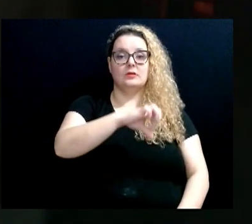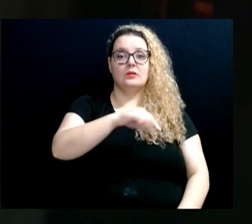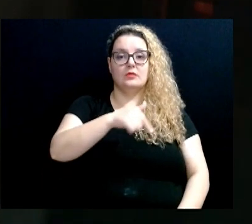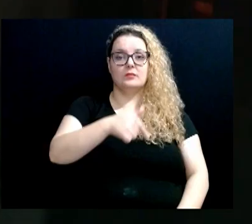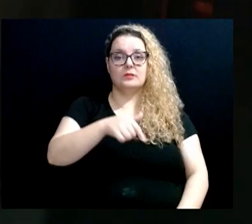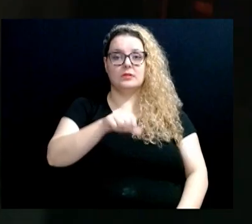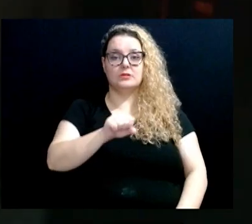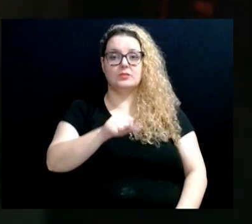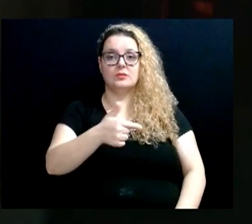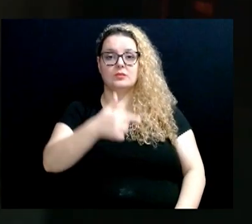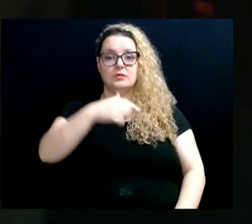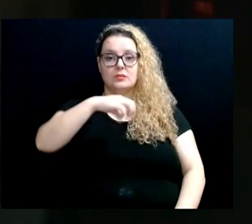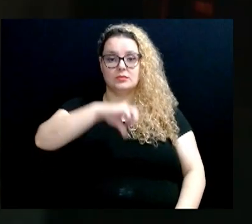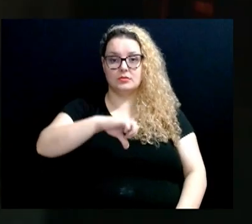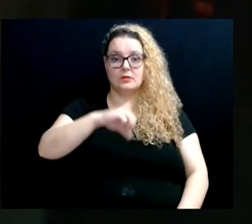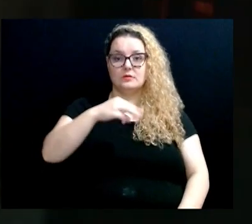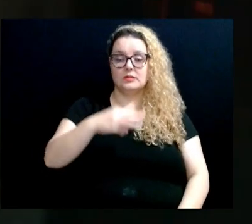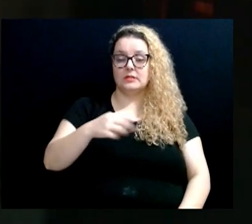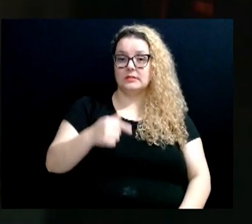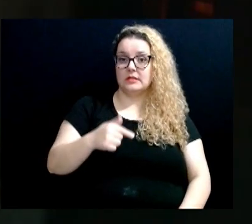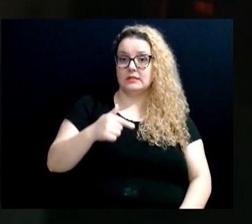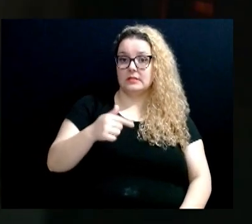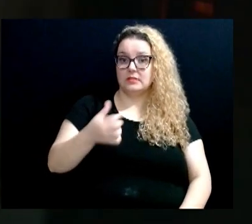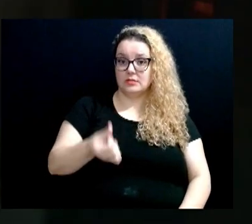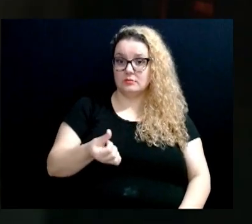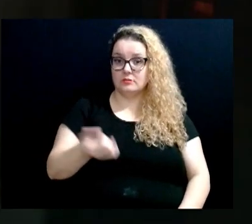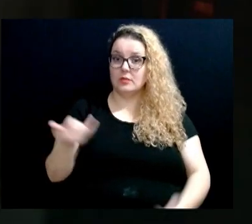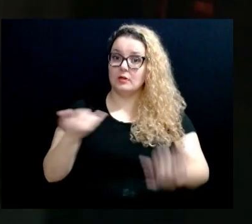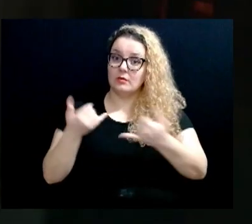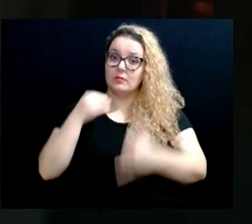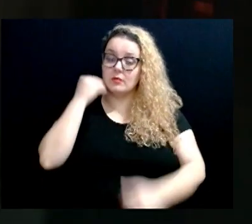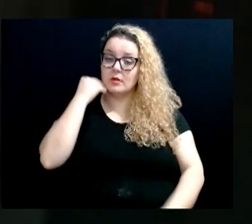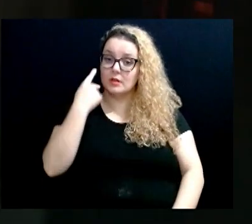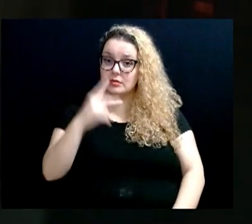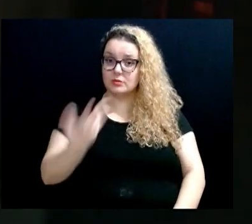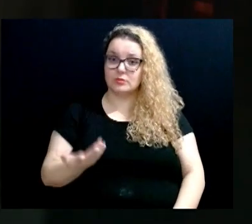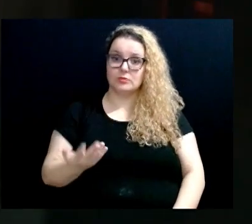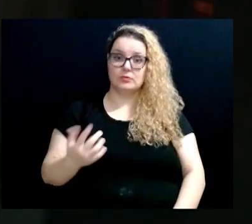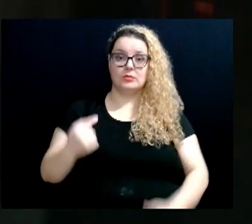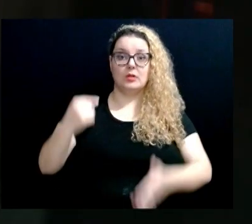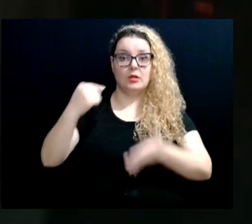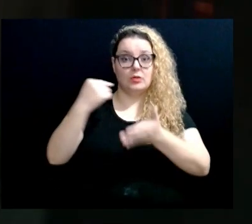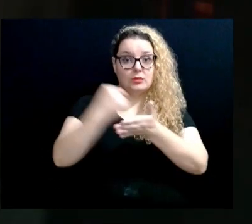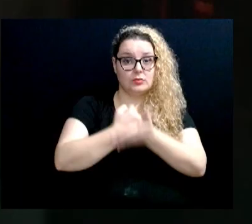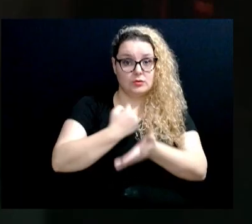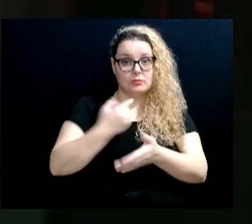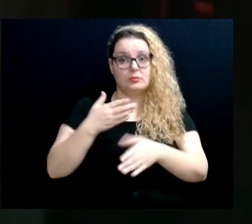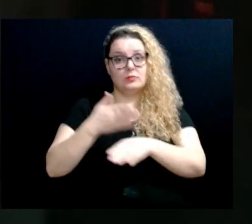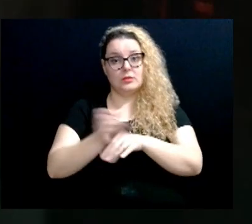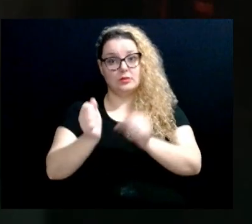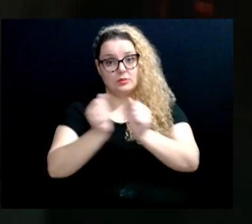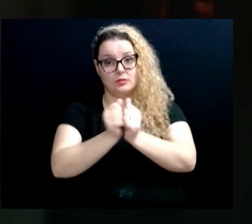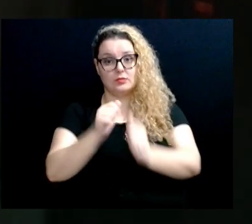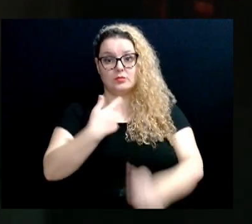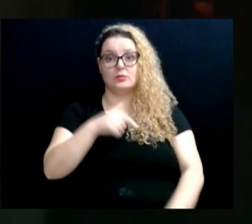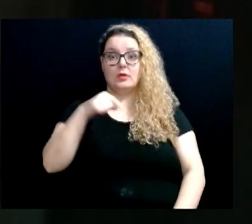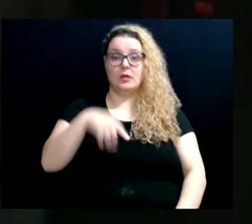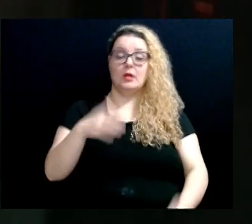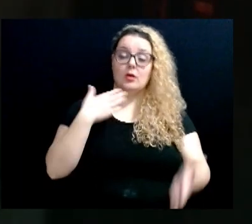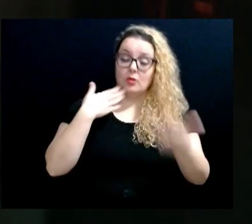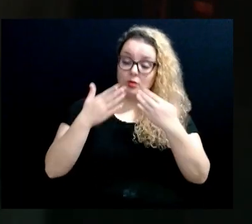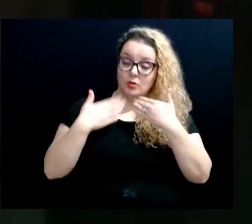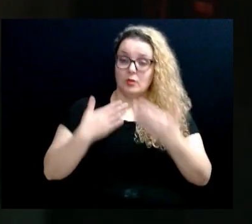19978293776. Conta pra gente a sua experiência, manda aí a sua pergunta, participe conosco desta conversa.